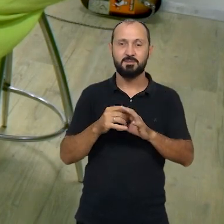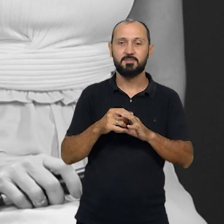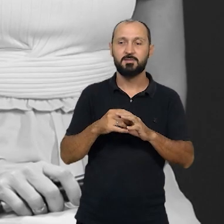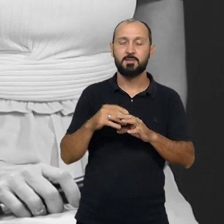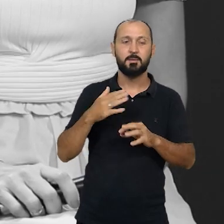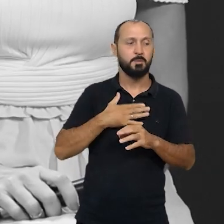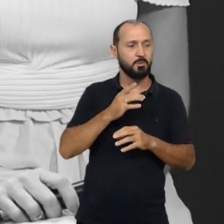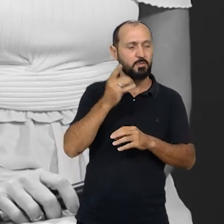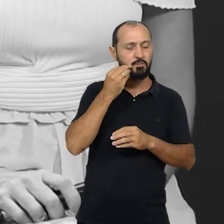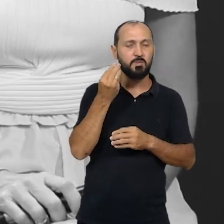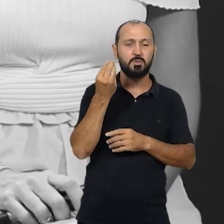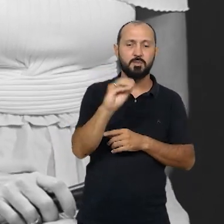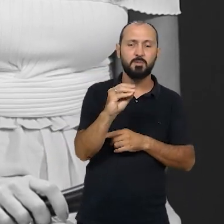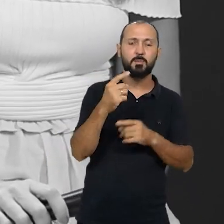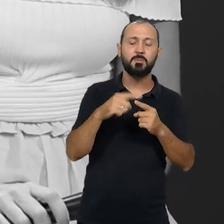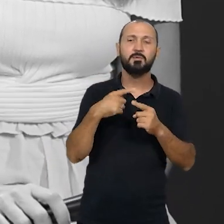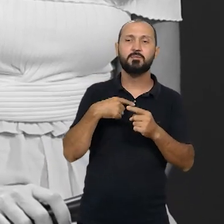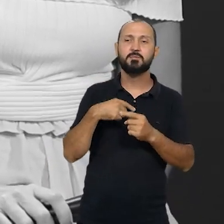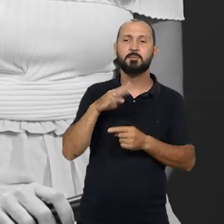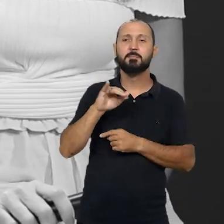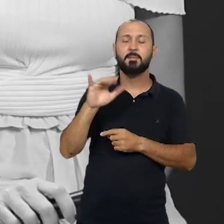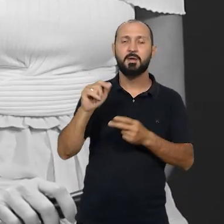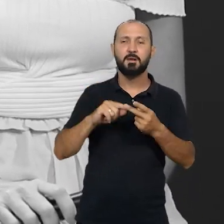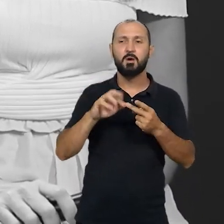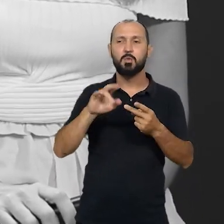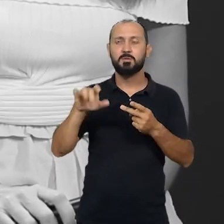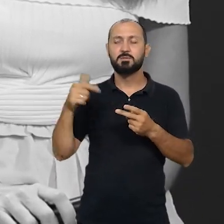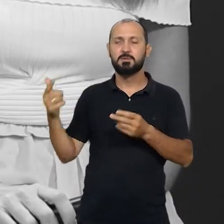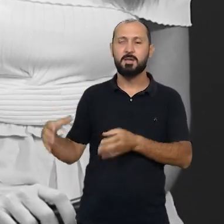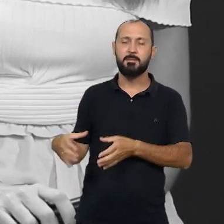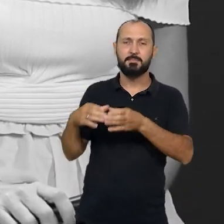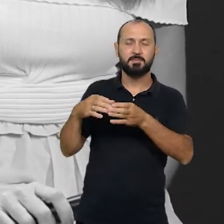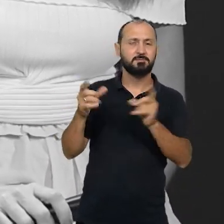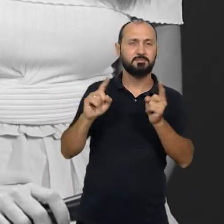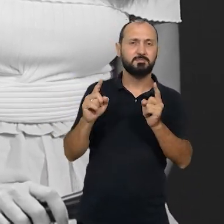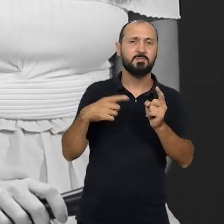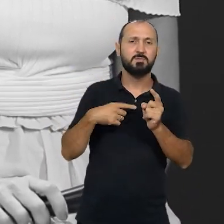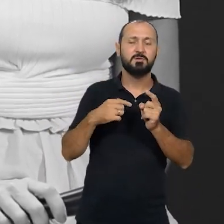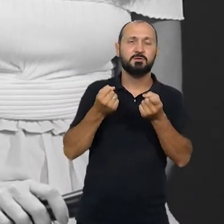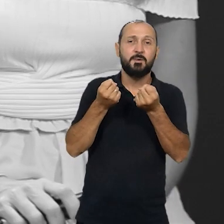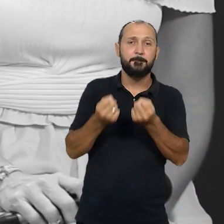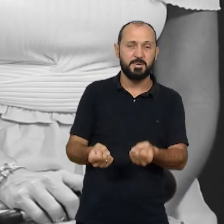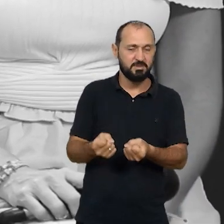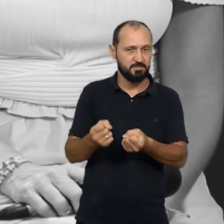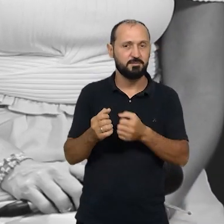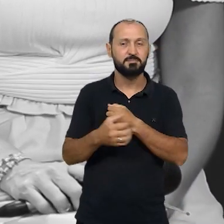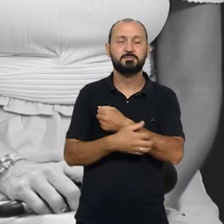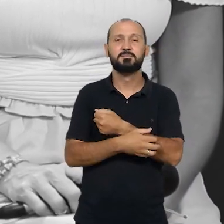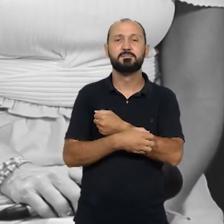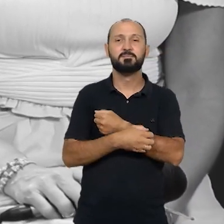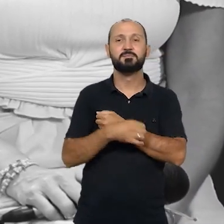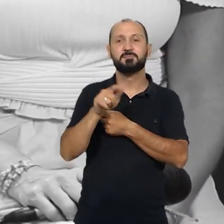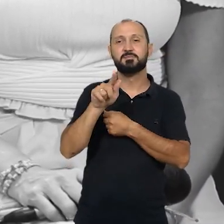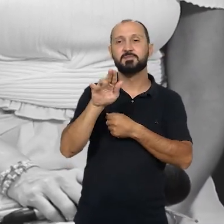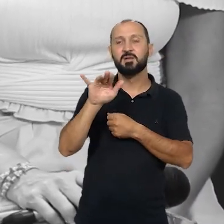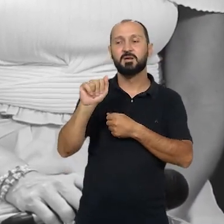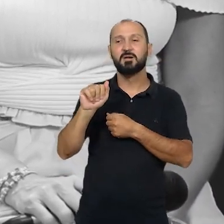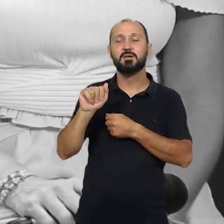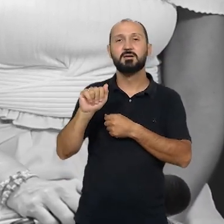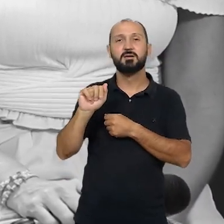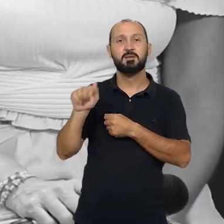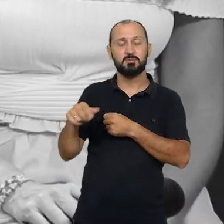Inclusive, eu quero que você fale sobre esse nome. Como é que veio exatamente esse nome? Exatamente. Então, o nome da banda foi uma decisão, assim, bem complicada